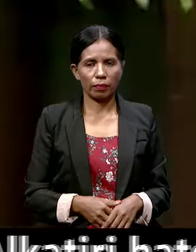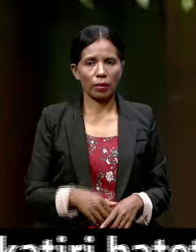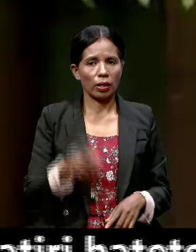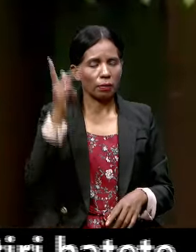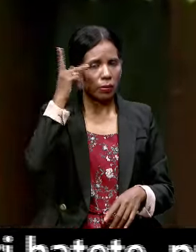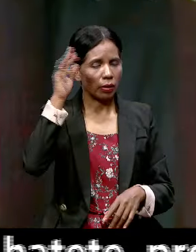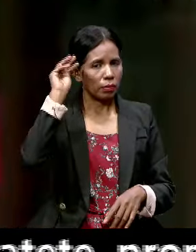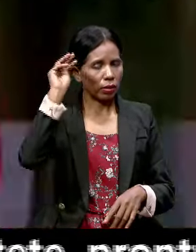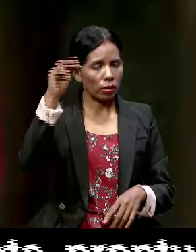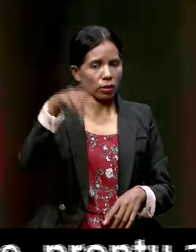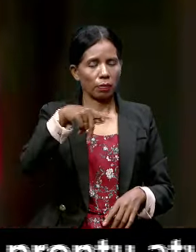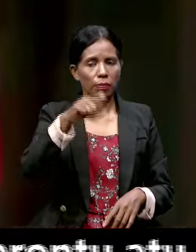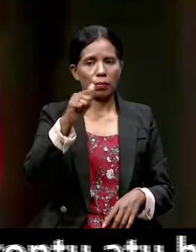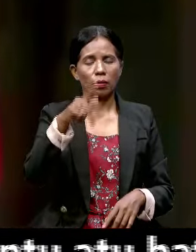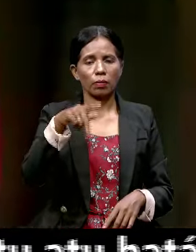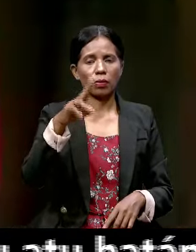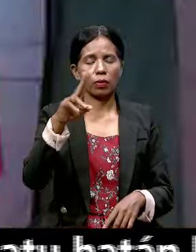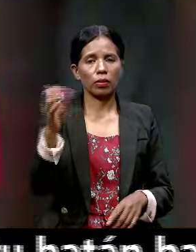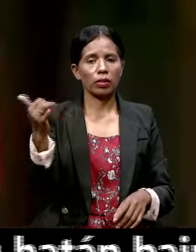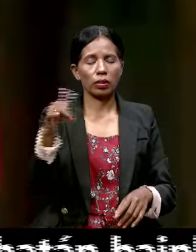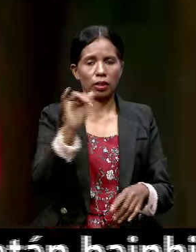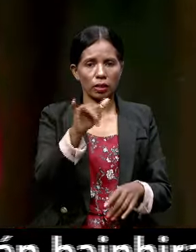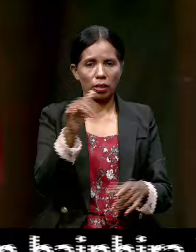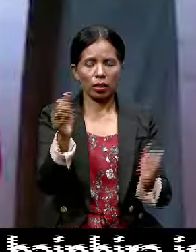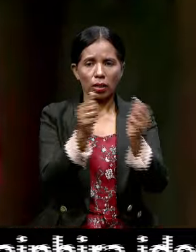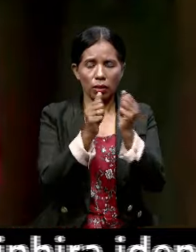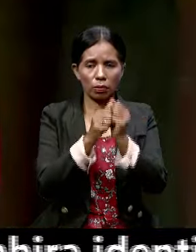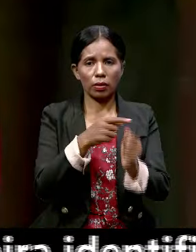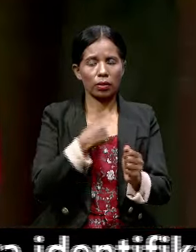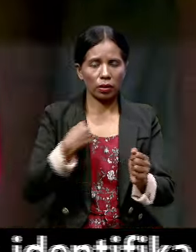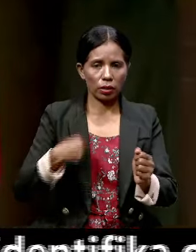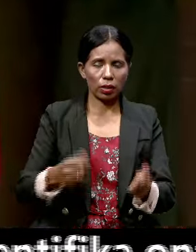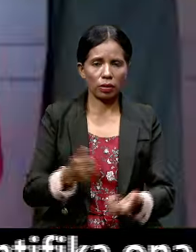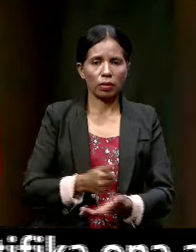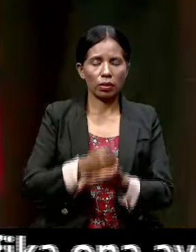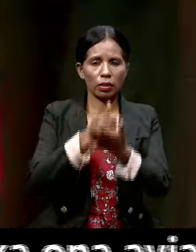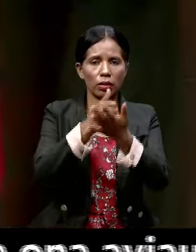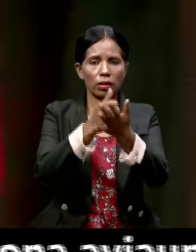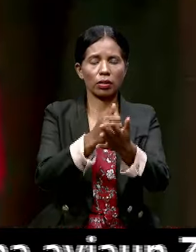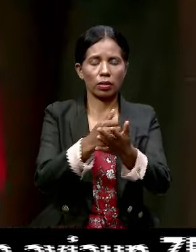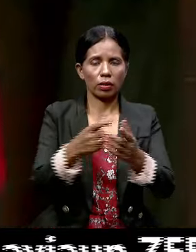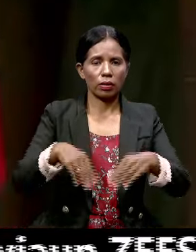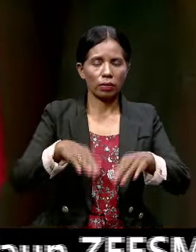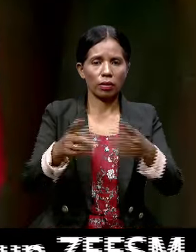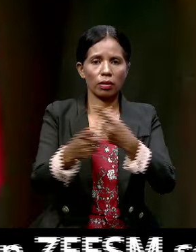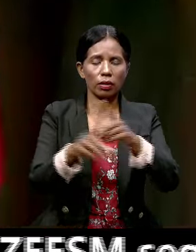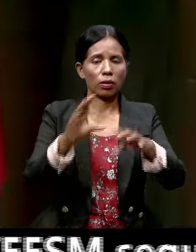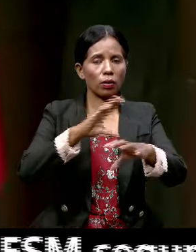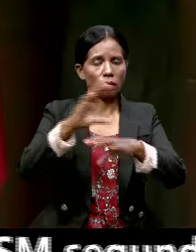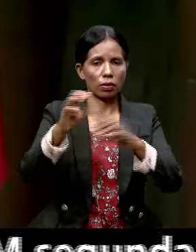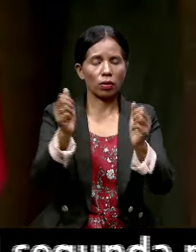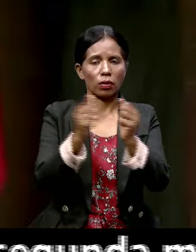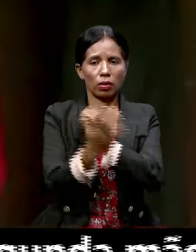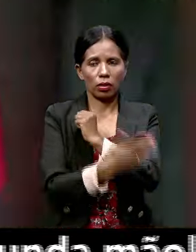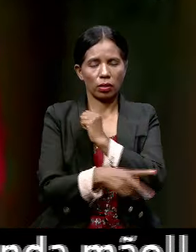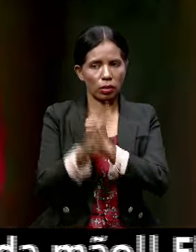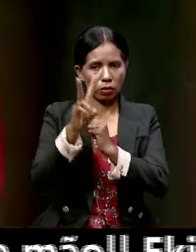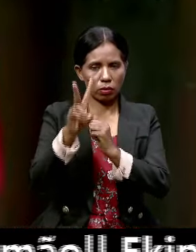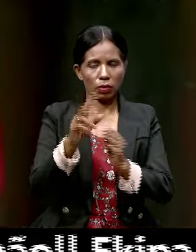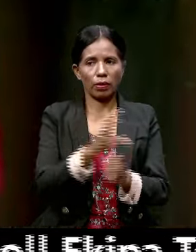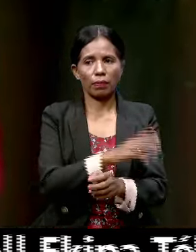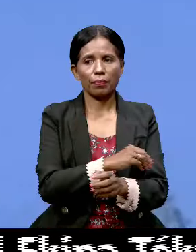Primeiro-ministro Papua Nova Guiné, HTT, Sira concorda ou na Rocina a tu facilite livre fluxo comércio entre nação rua refere,